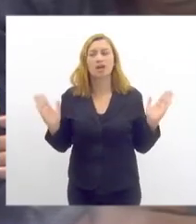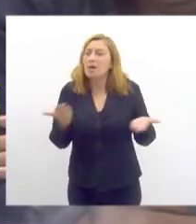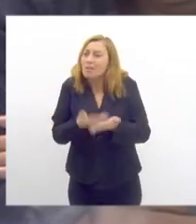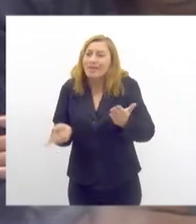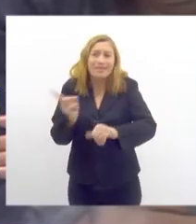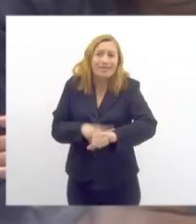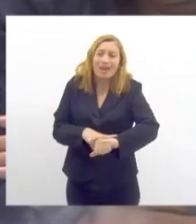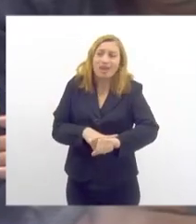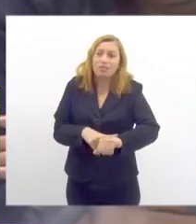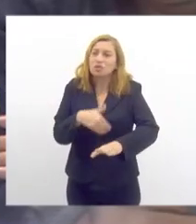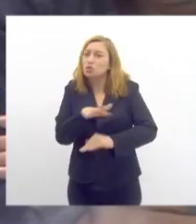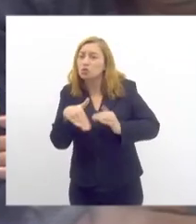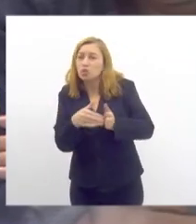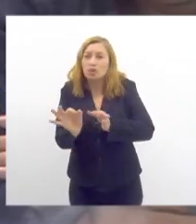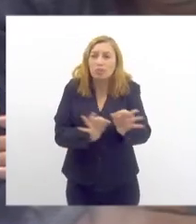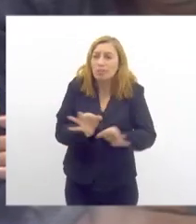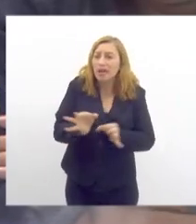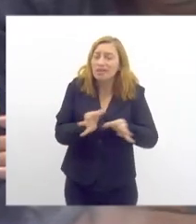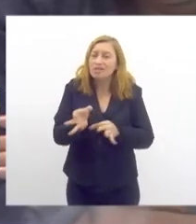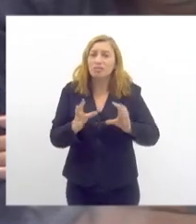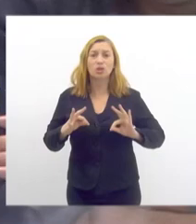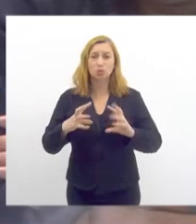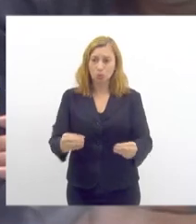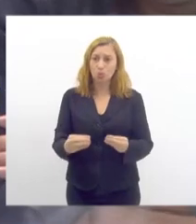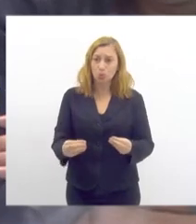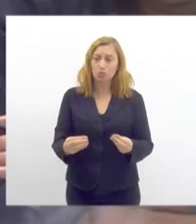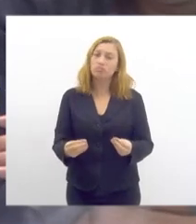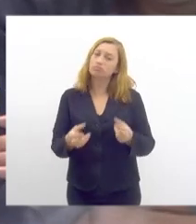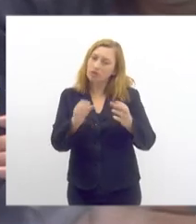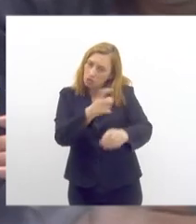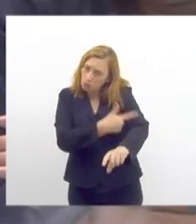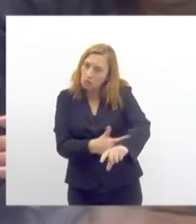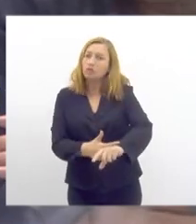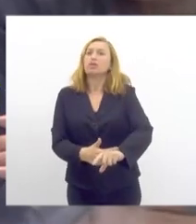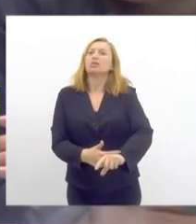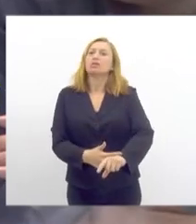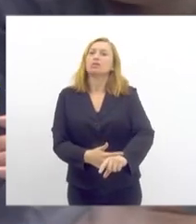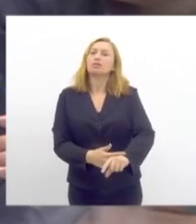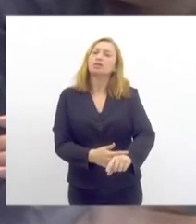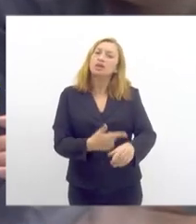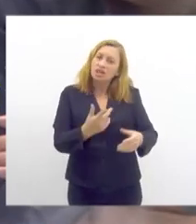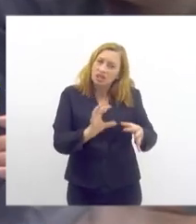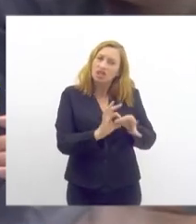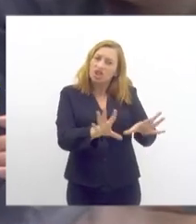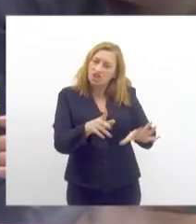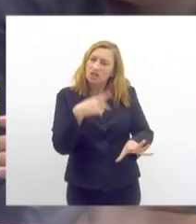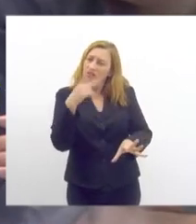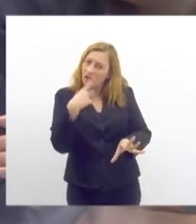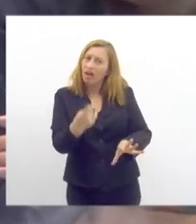de todo um aparato da Assembleia Legislativa para isso. Um mínimo de educação. Está falando um tempão e está tendo